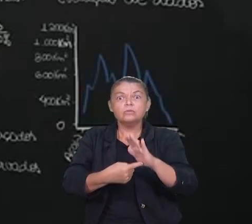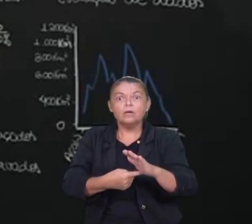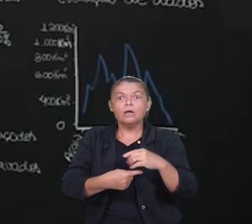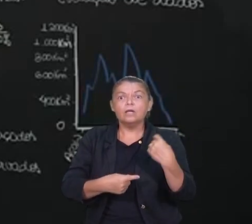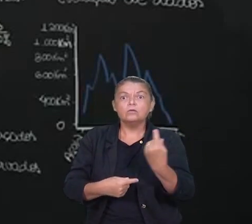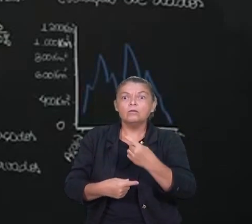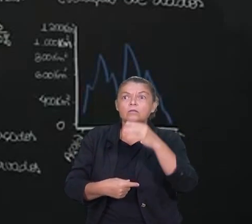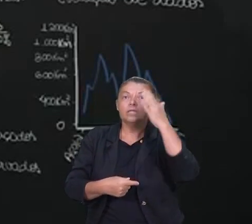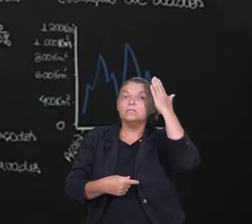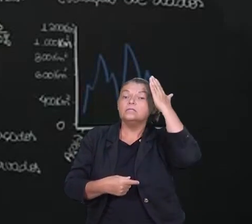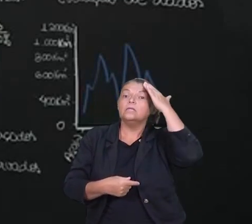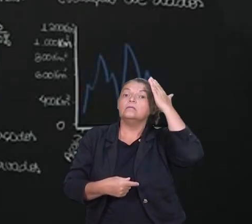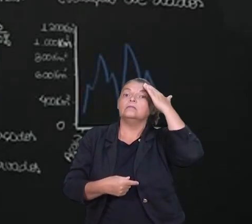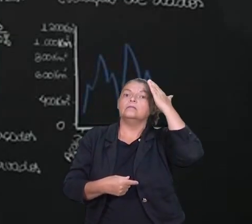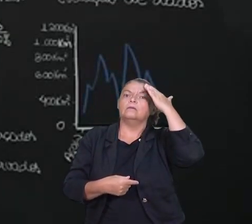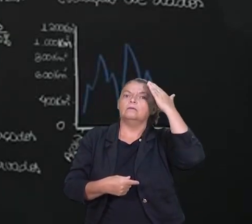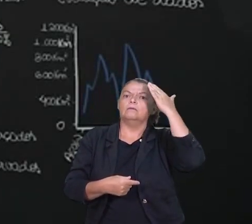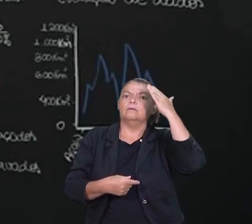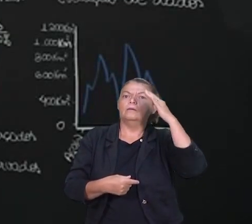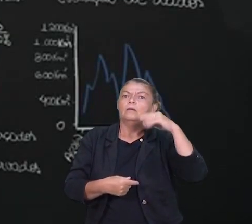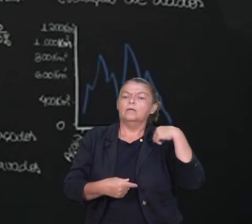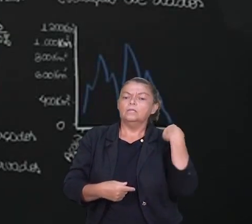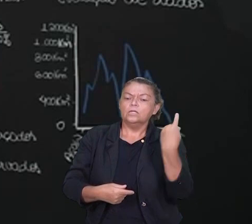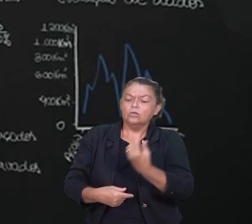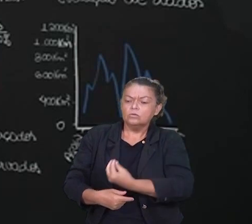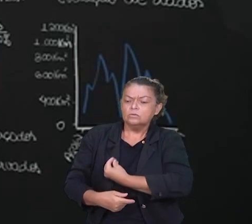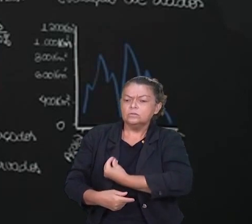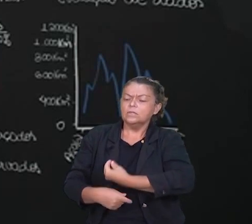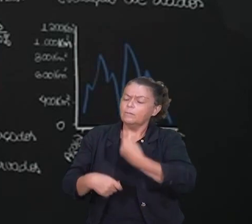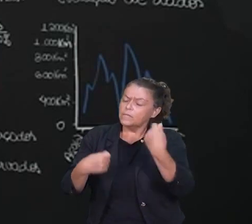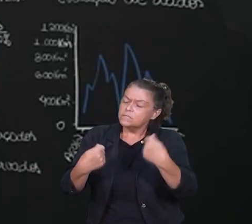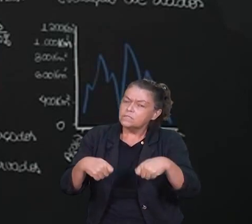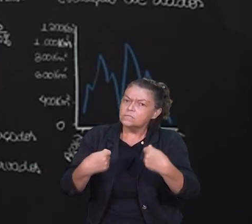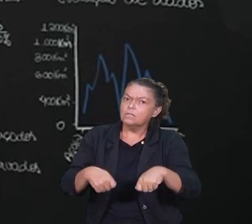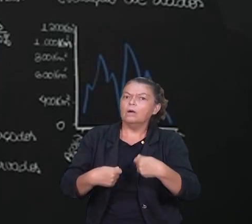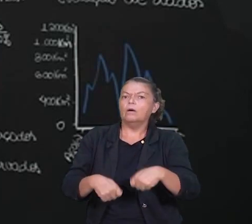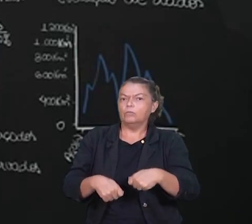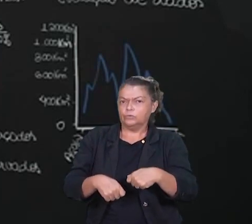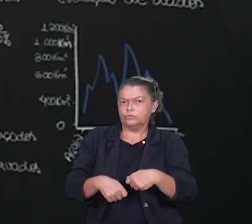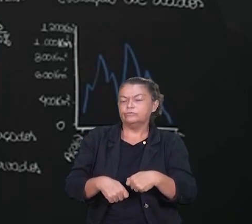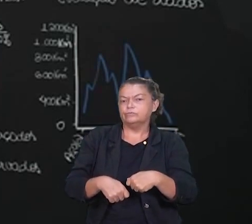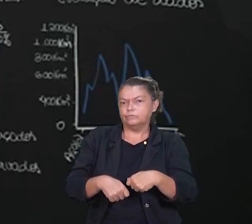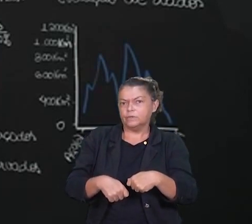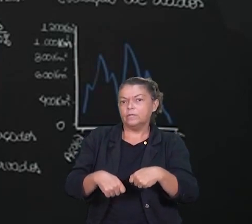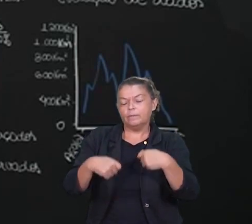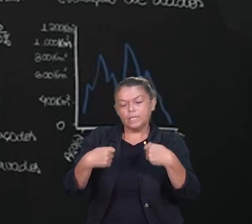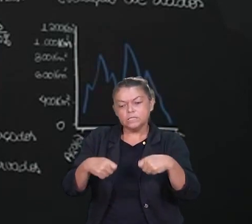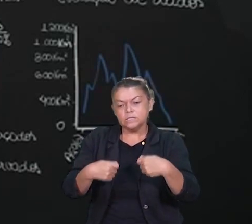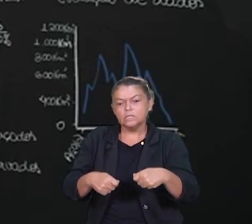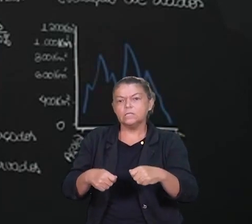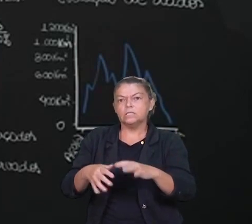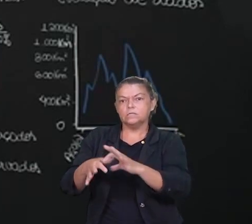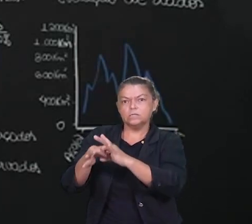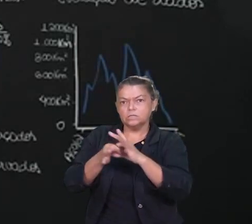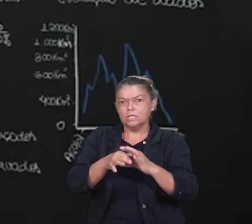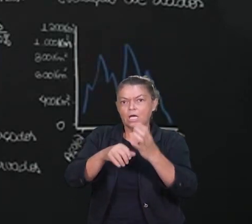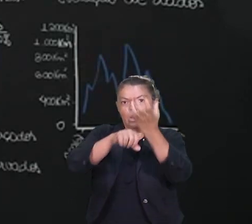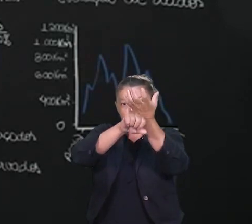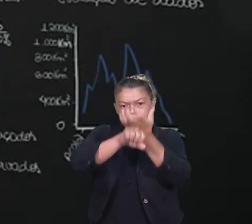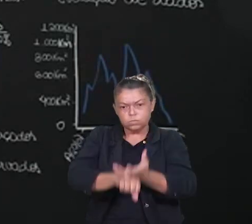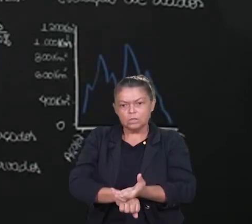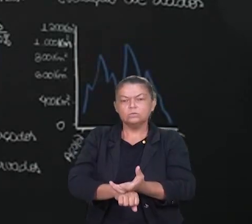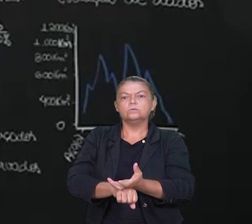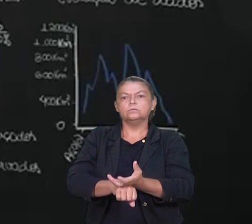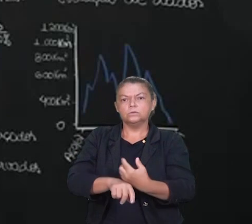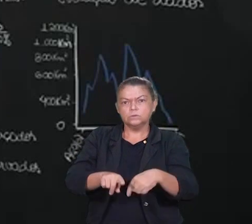nós vivemos. Dessa maneira que nós precisamos entender que as ciências estão interligadas. Assim como a matemática e a geografia,